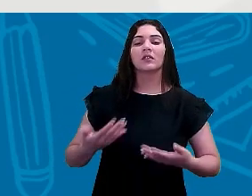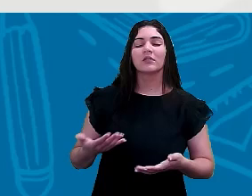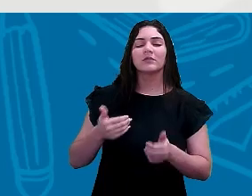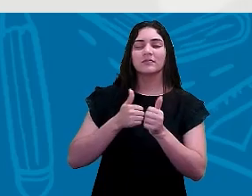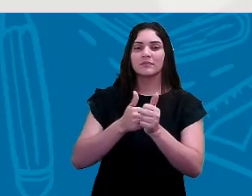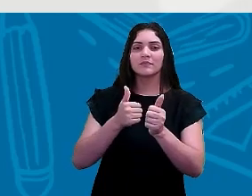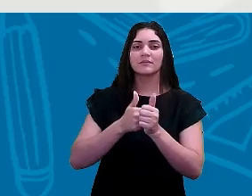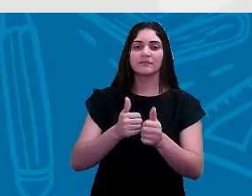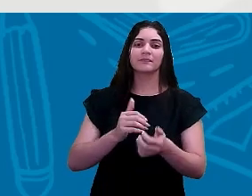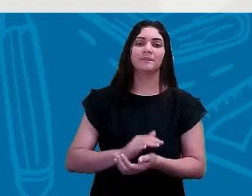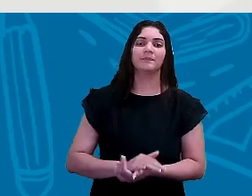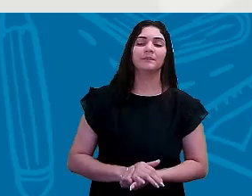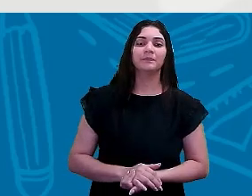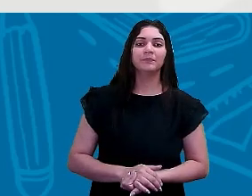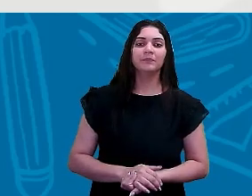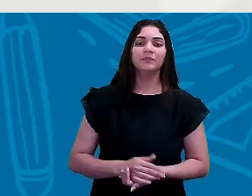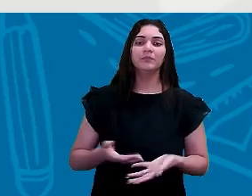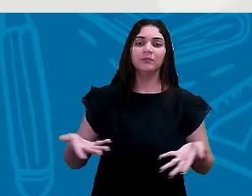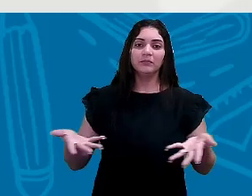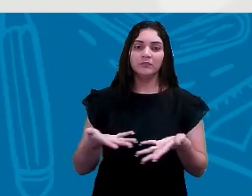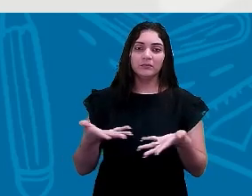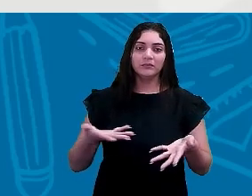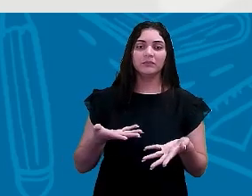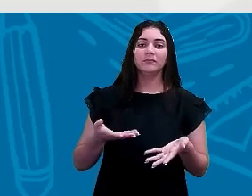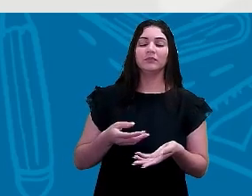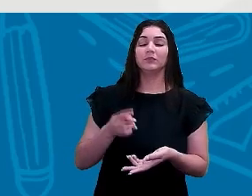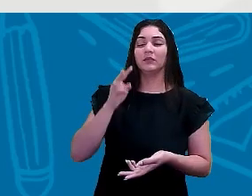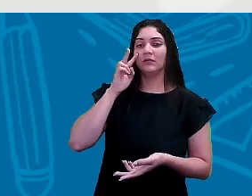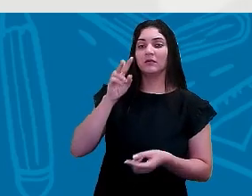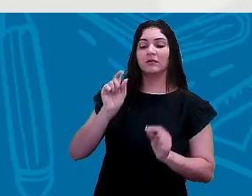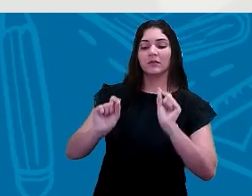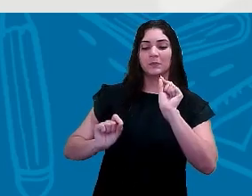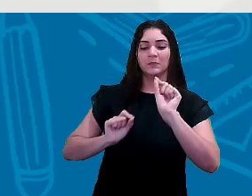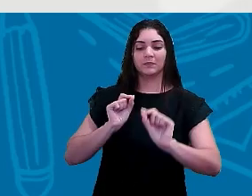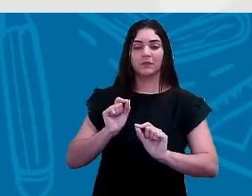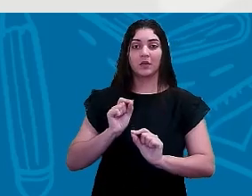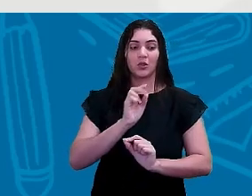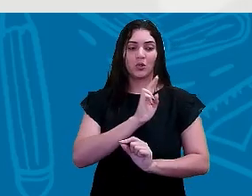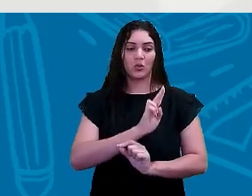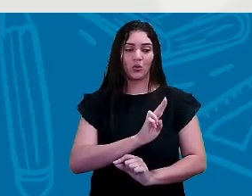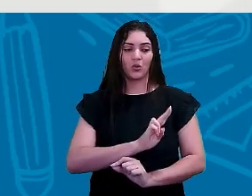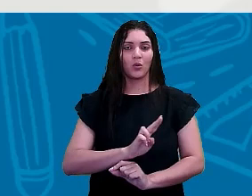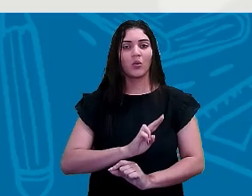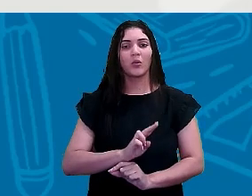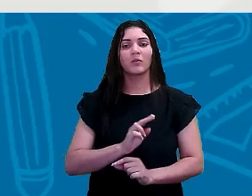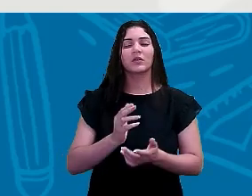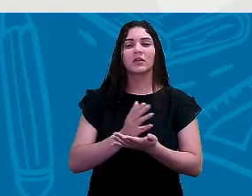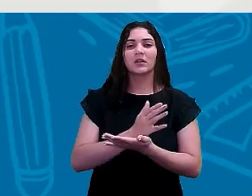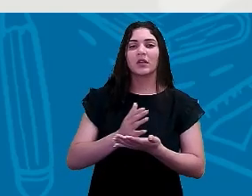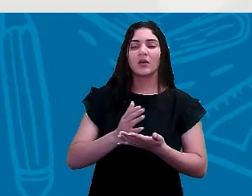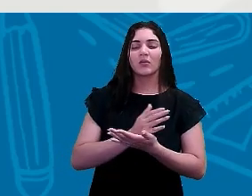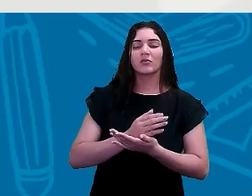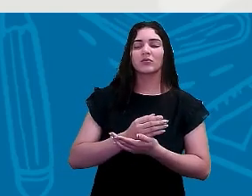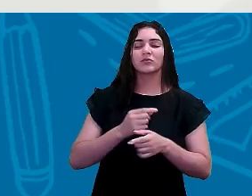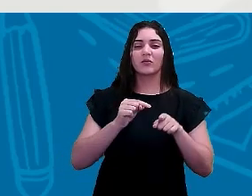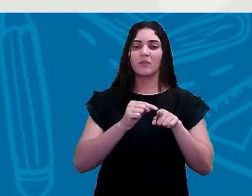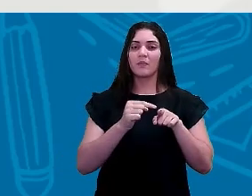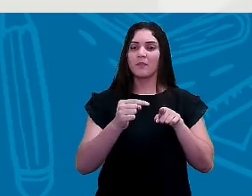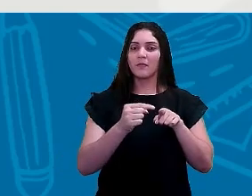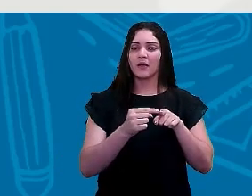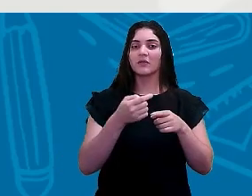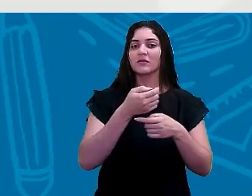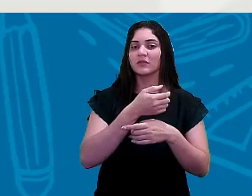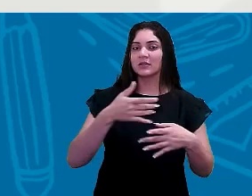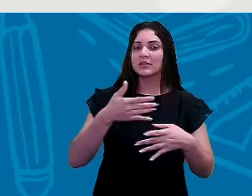seguir aí. Agora aqui a gente vai ver o seguinte, nomes de alguns bairros da cidade